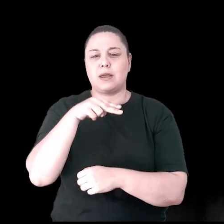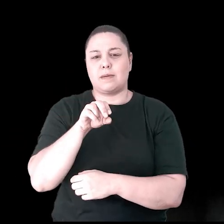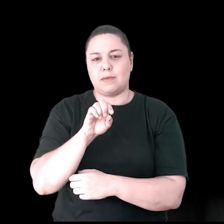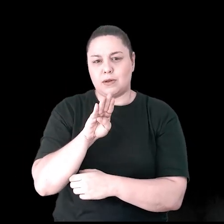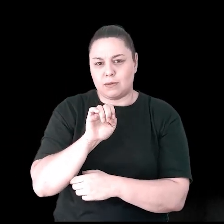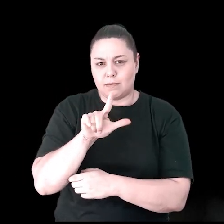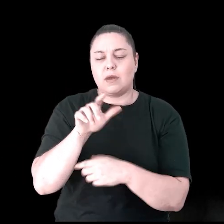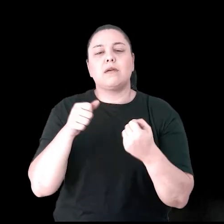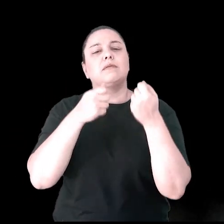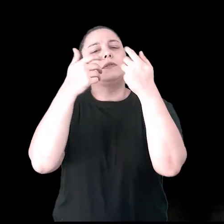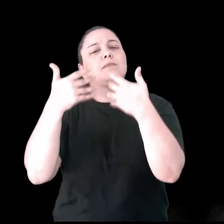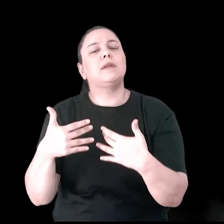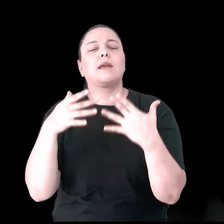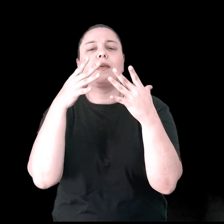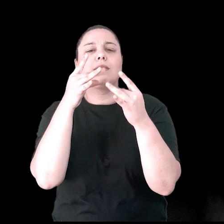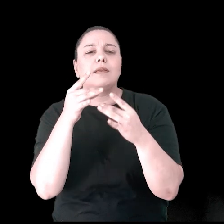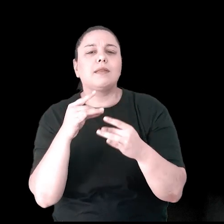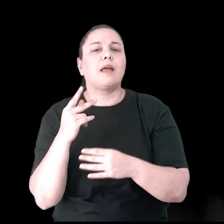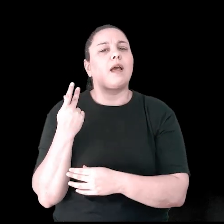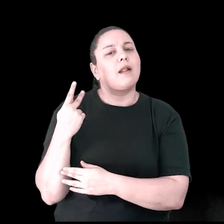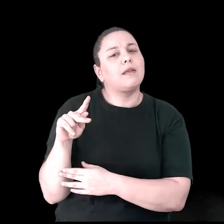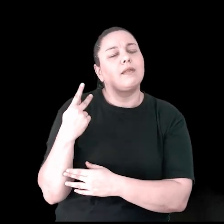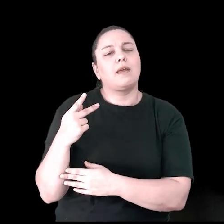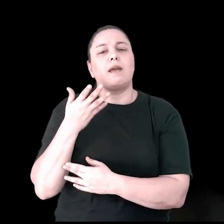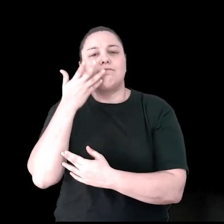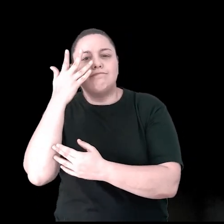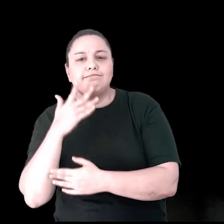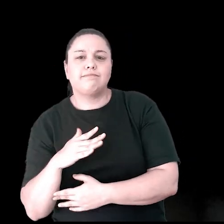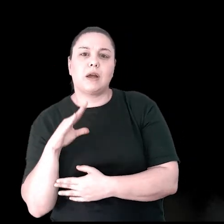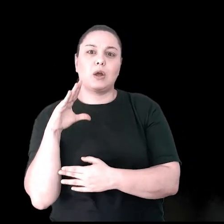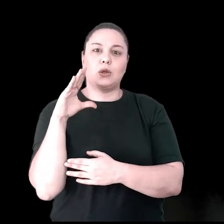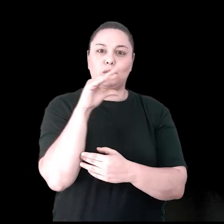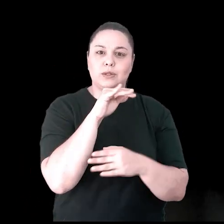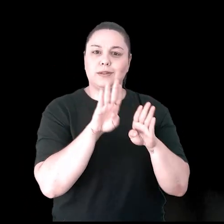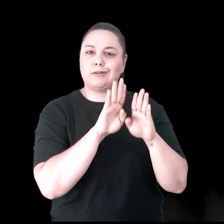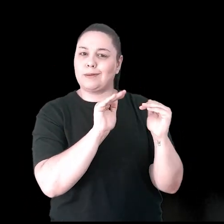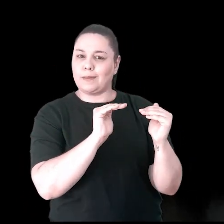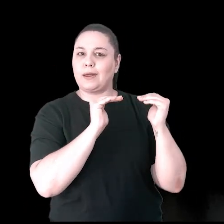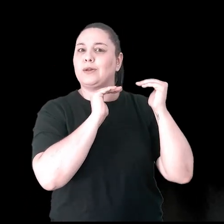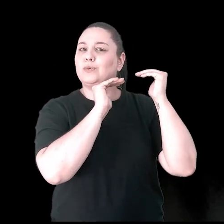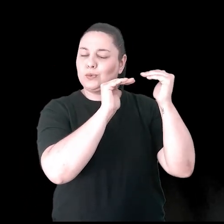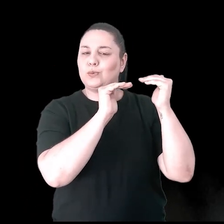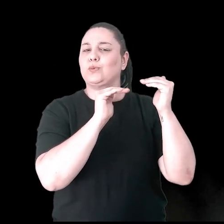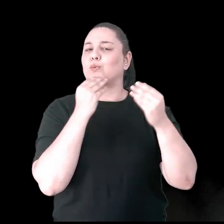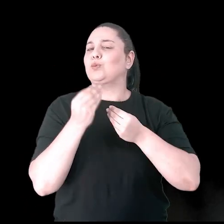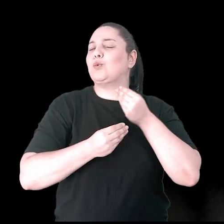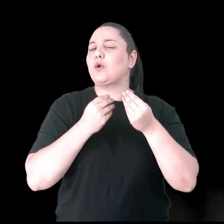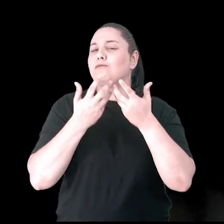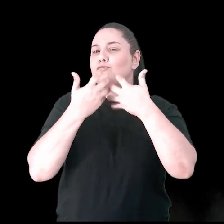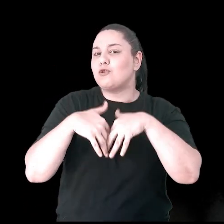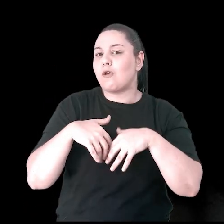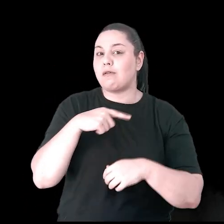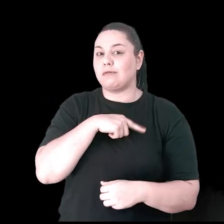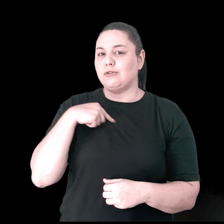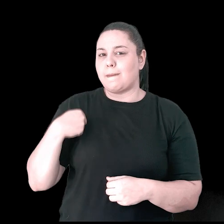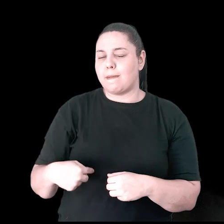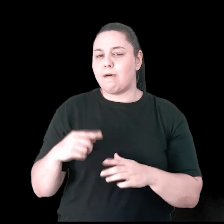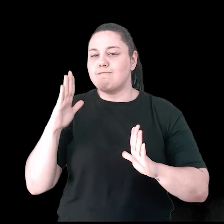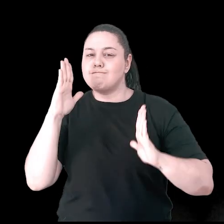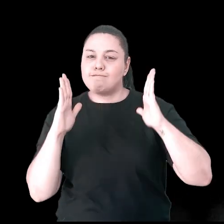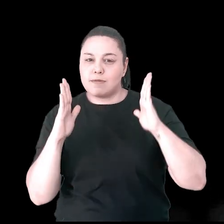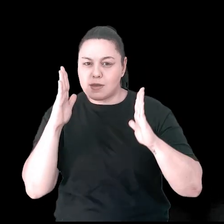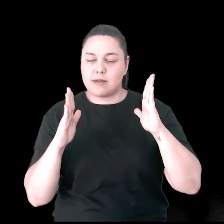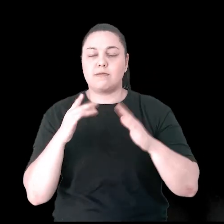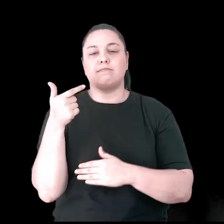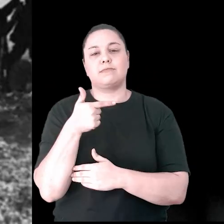Nobel, Shimomura conta detalhes sobre a sua infância, adolescência e início de sua vida adulta em um Japão no